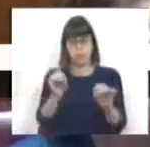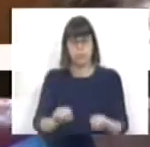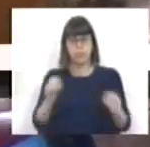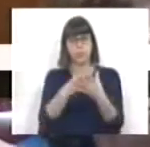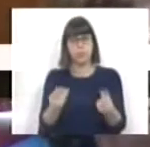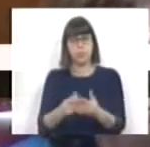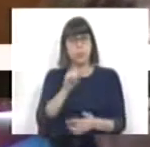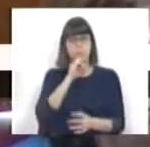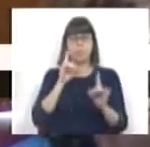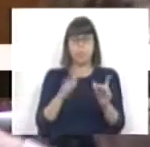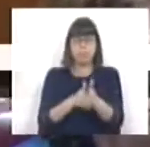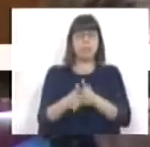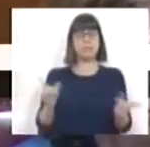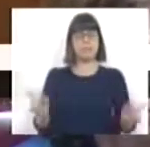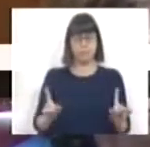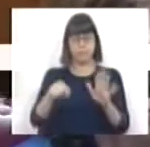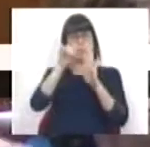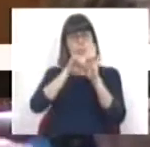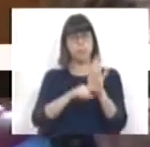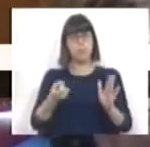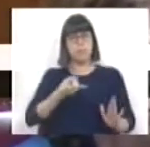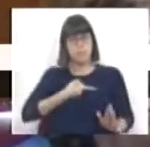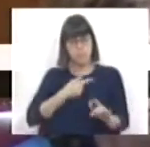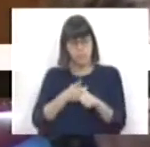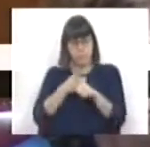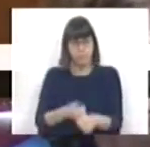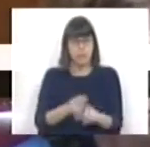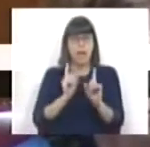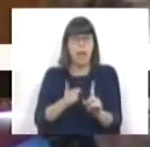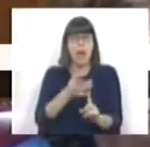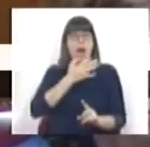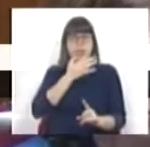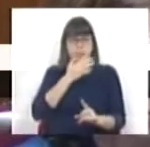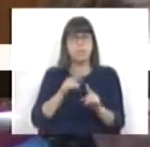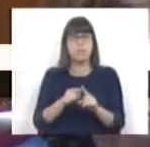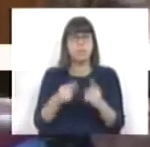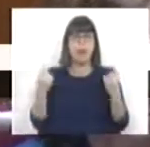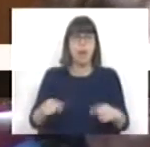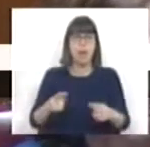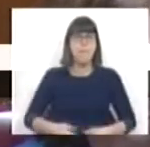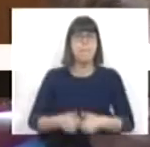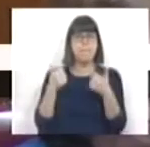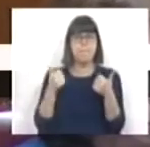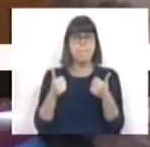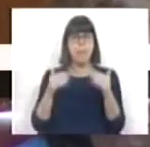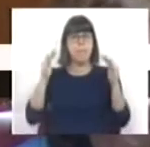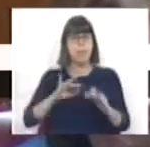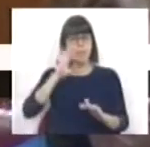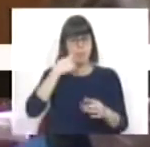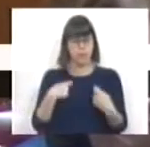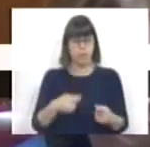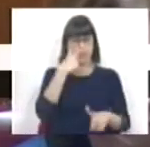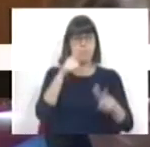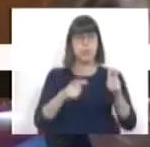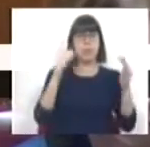nenhuma das soluções possíveis e o critério que nos deve guiar deve ser aquela que tenha menores custos para